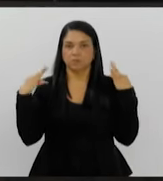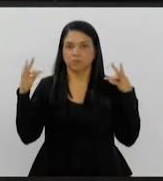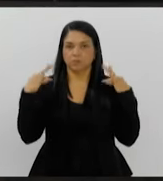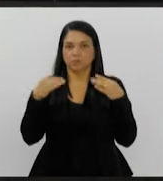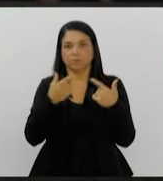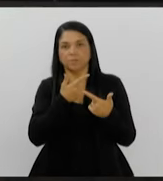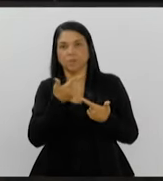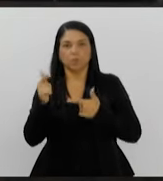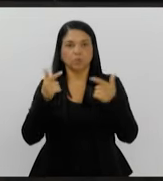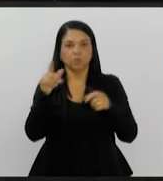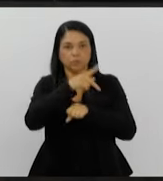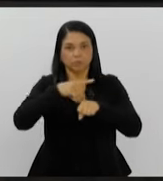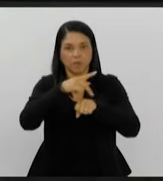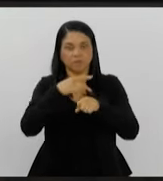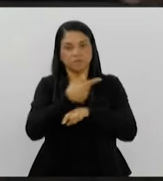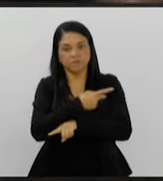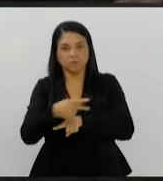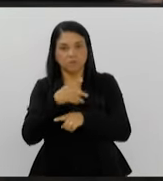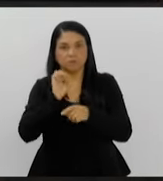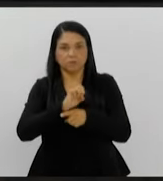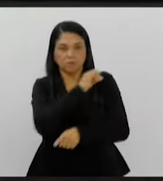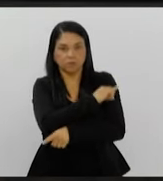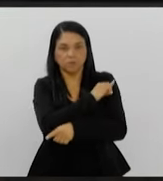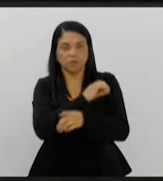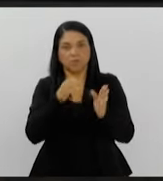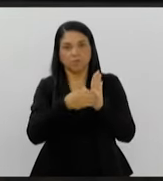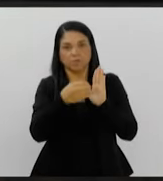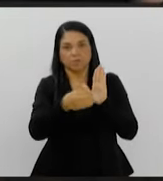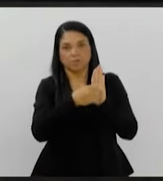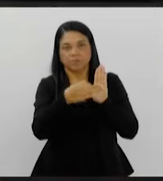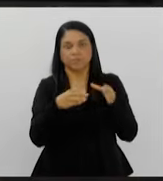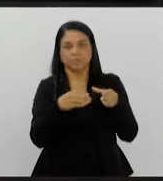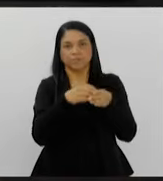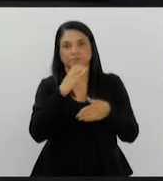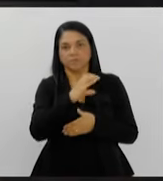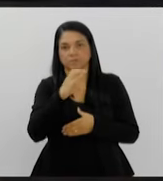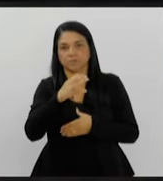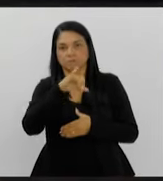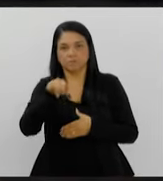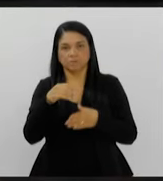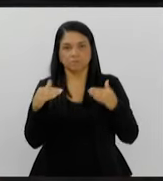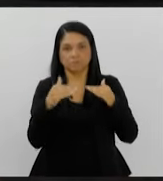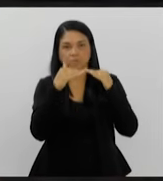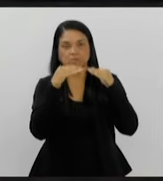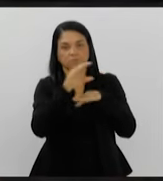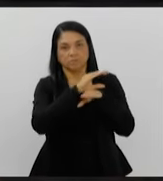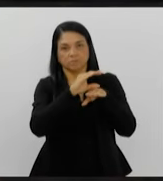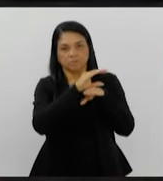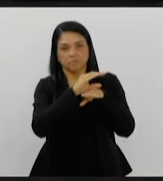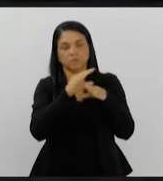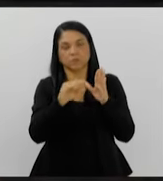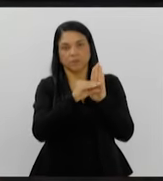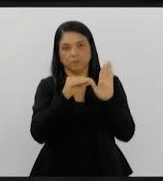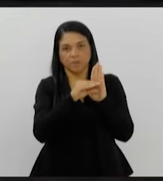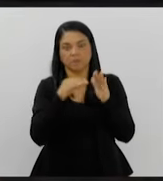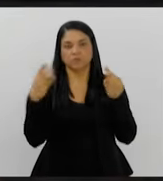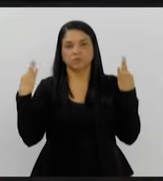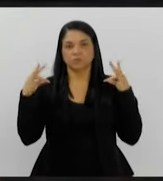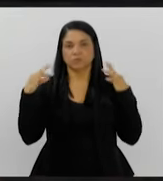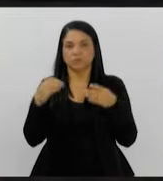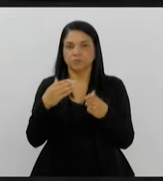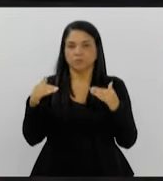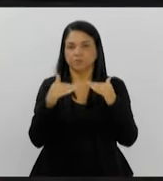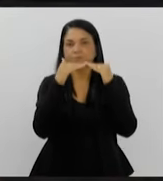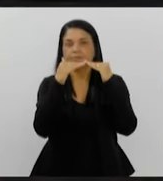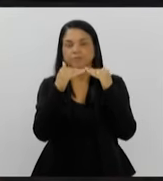em visita ao estado do Rio de Janeiro pareceres das comissões Constituição e justiça pela constitucionalidade com emenda de turismo favorável